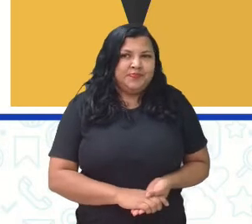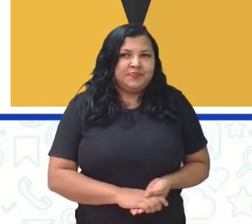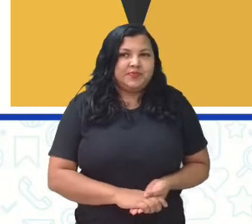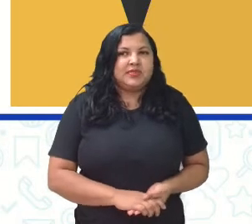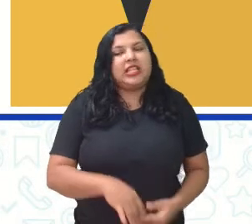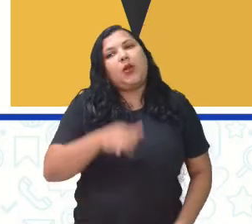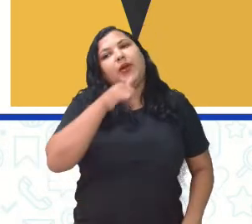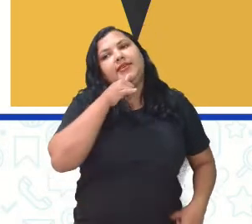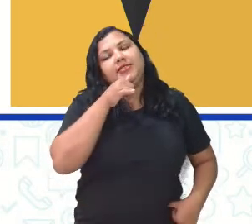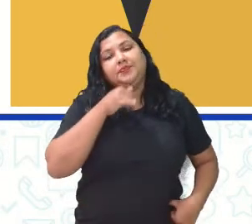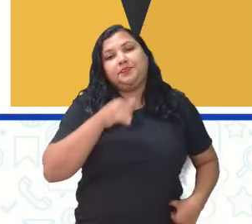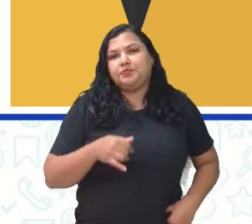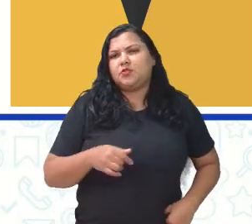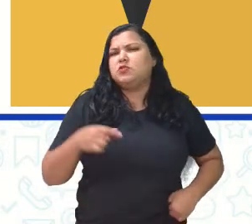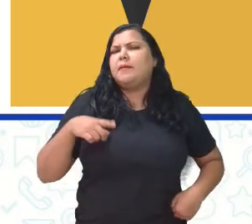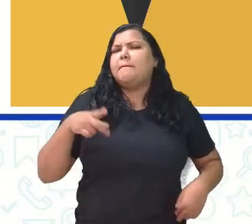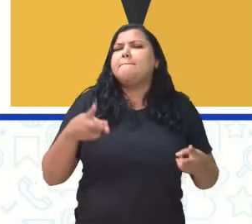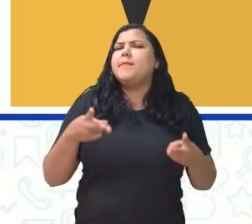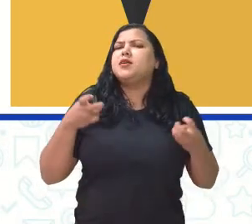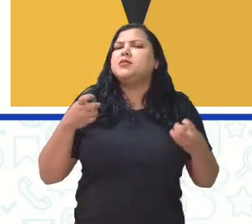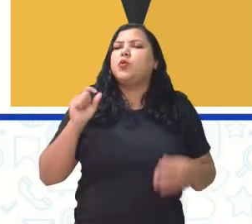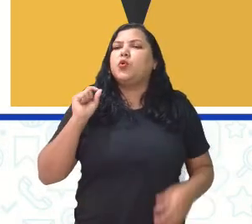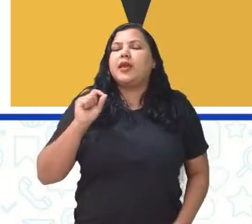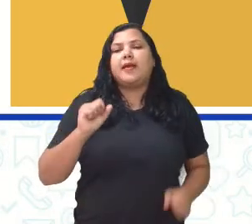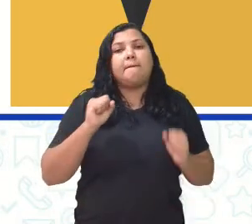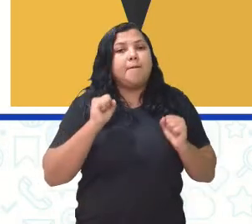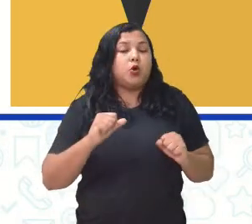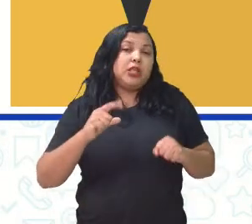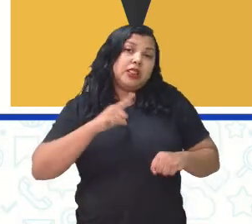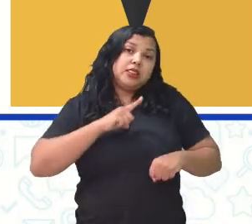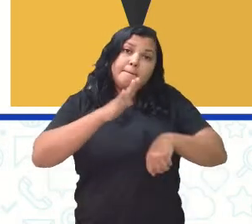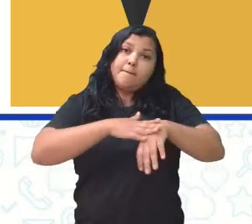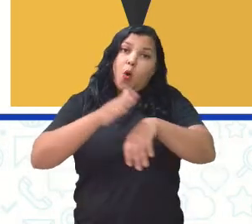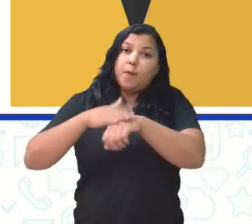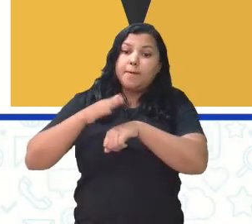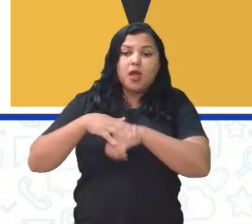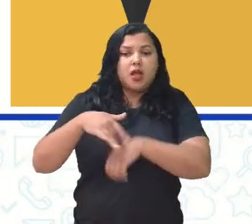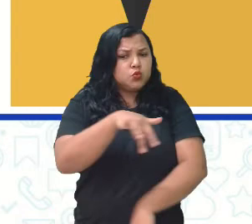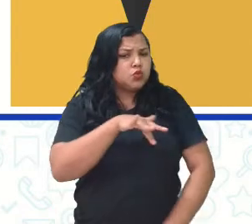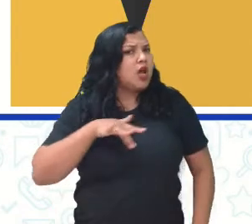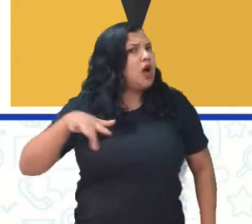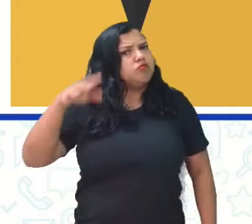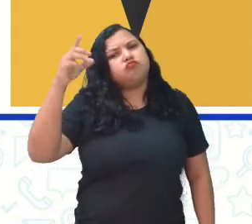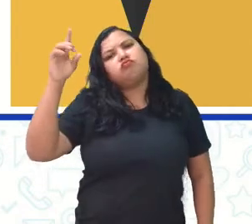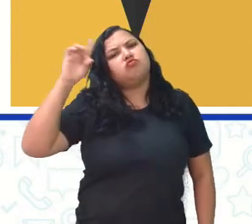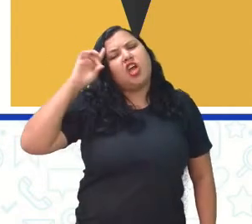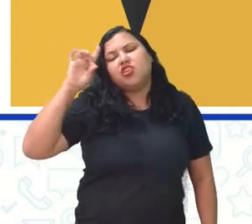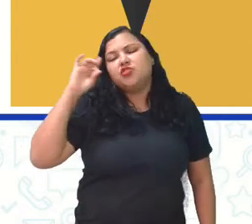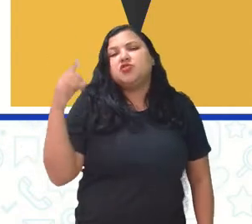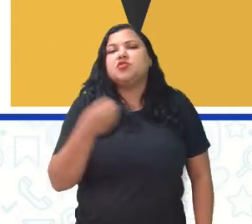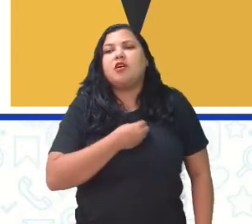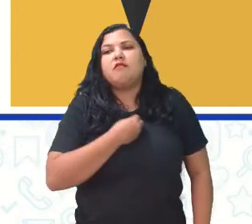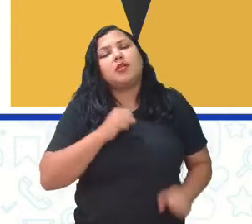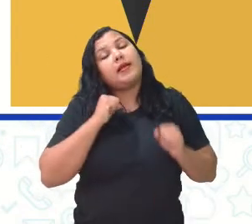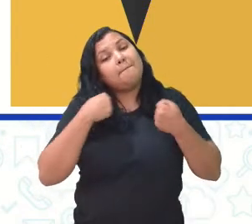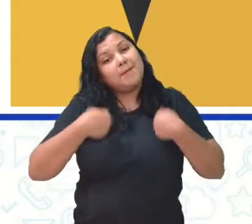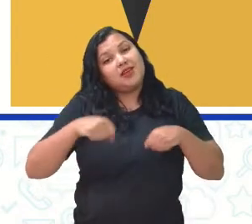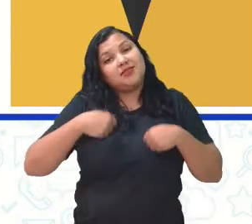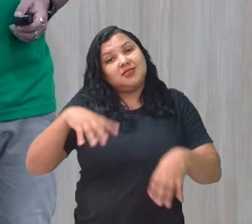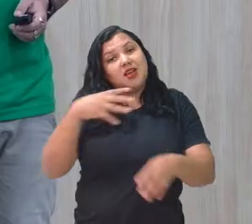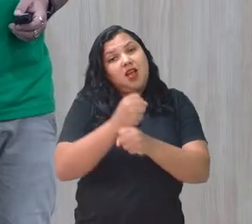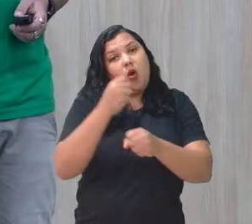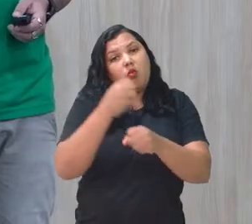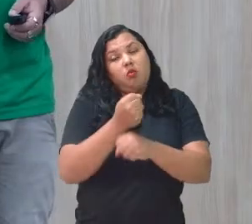porcentagem, na verdade você tem que ver que você pode ter situações ligadas à porcentagem. A gente pode calcular a porcentagem